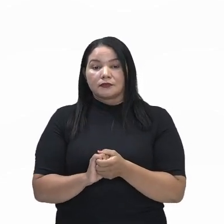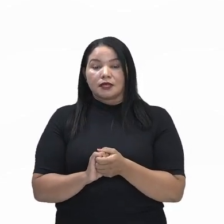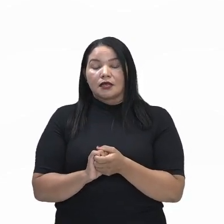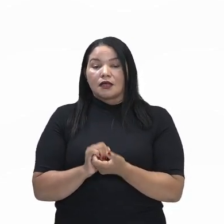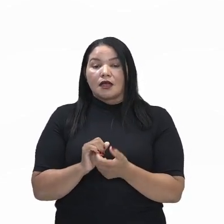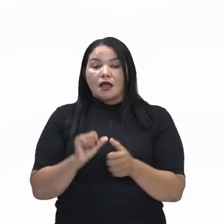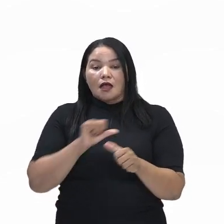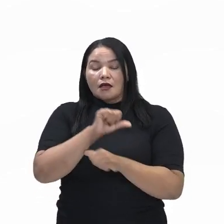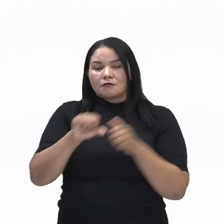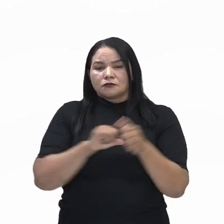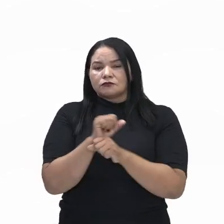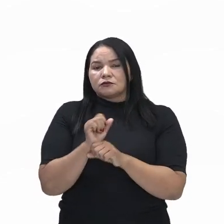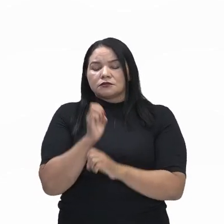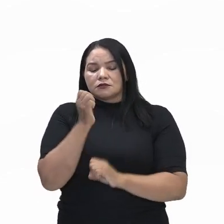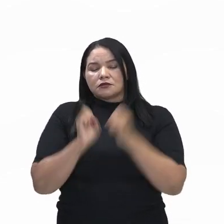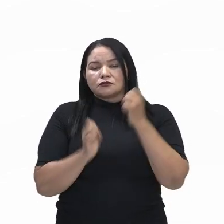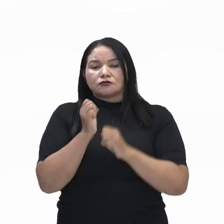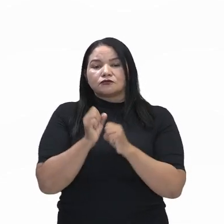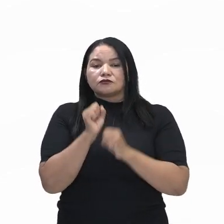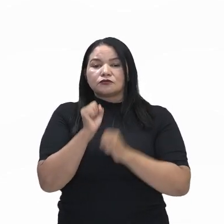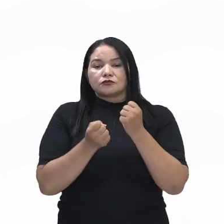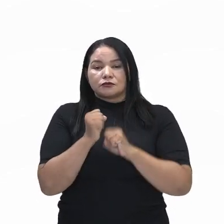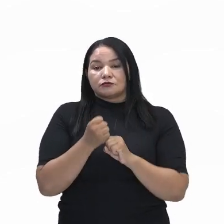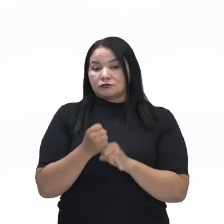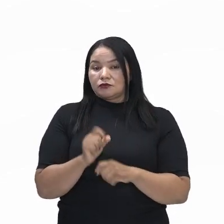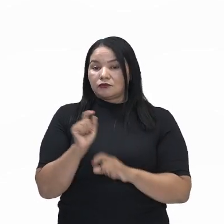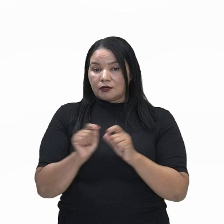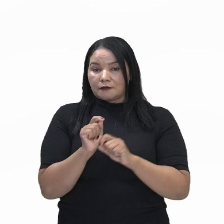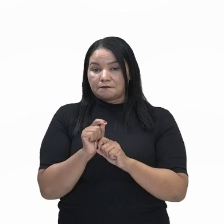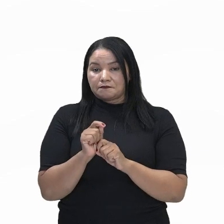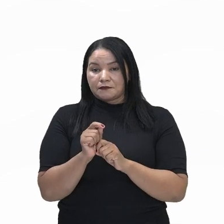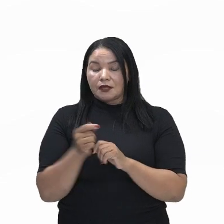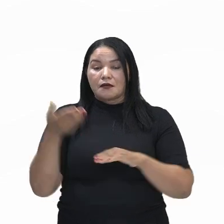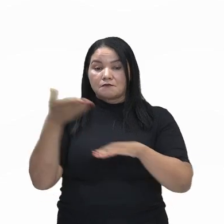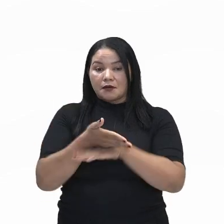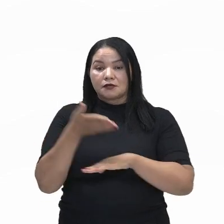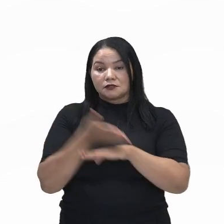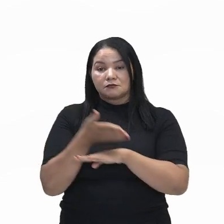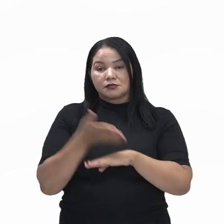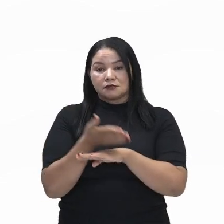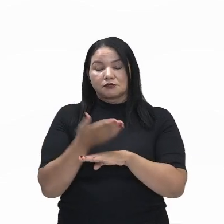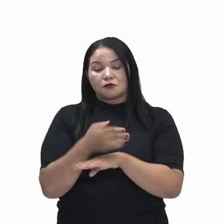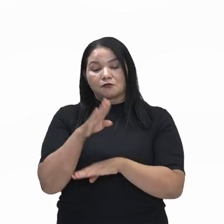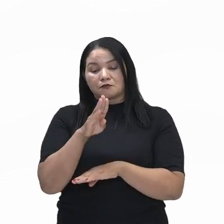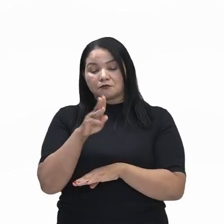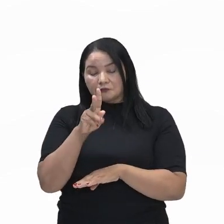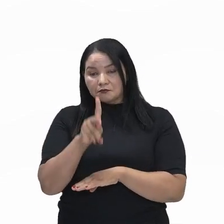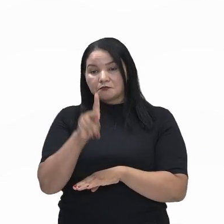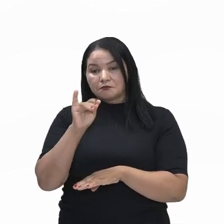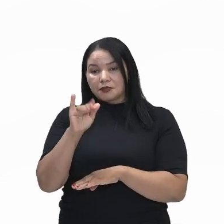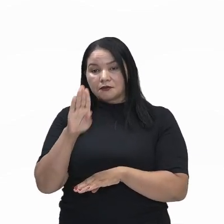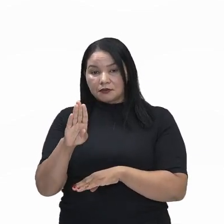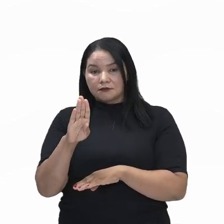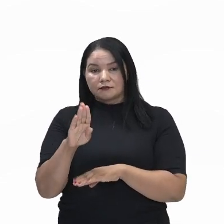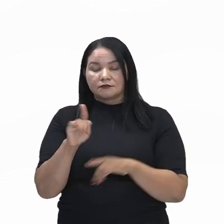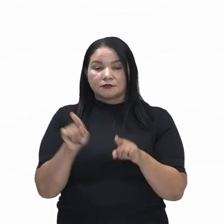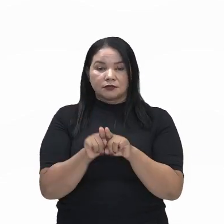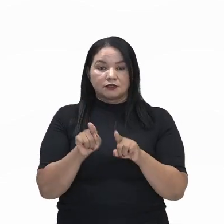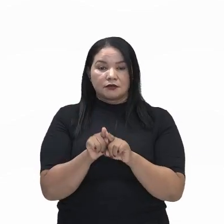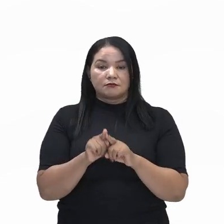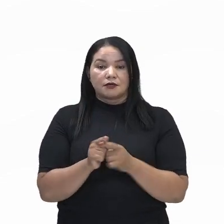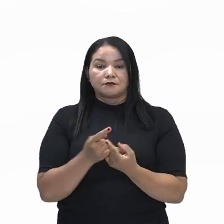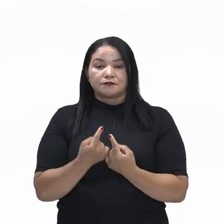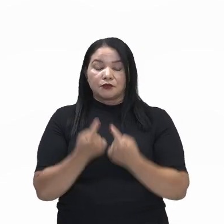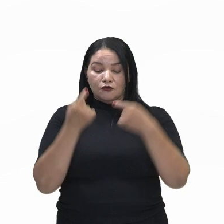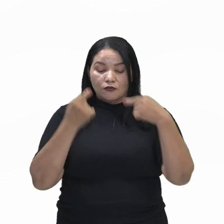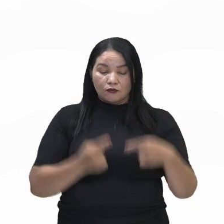desindustrialização. O que seria isso? Perda na participação no PIB e também o enfrentamento de forte